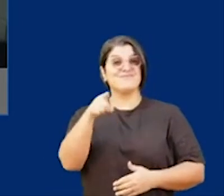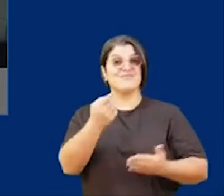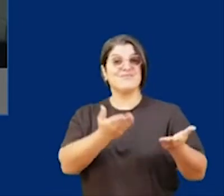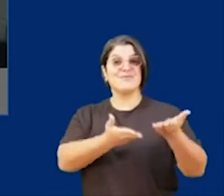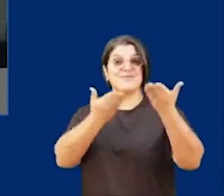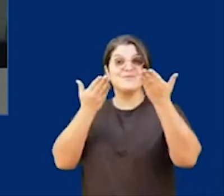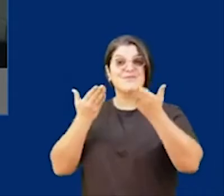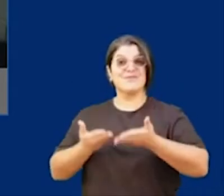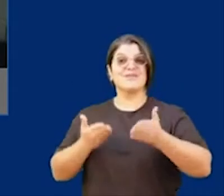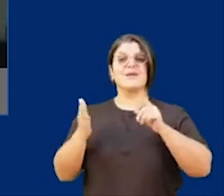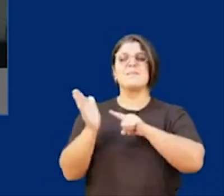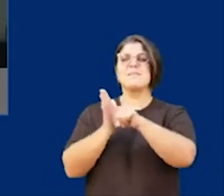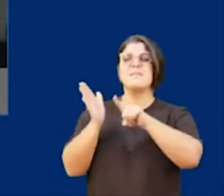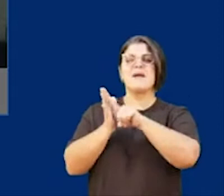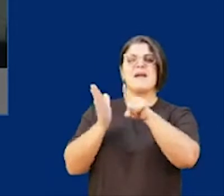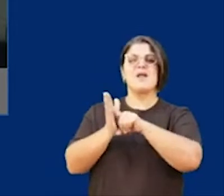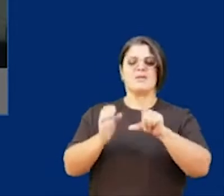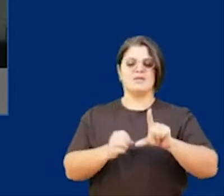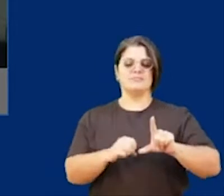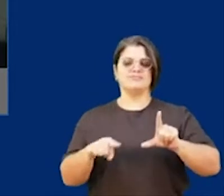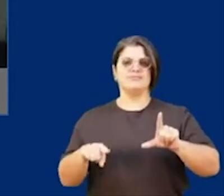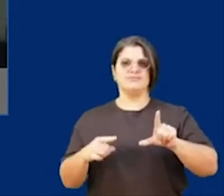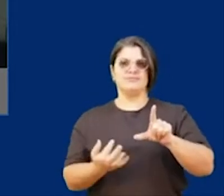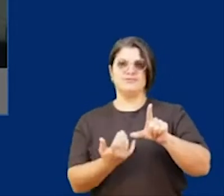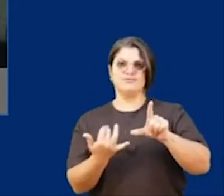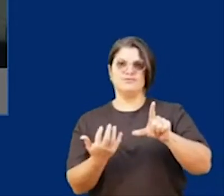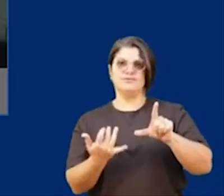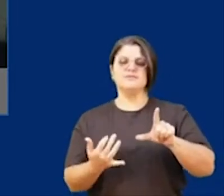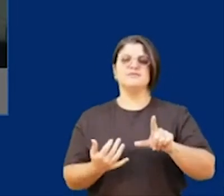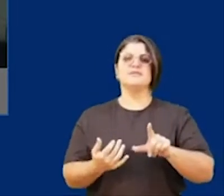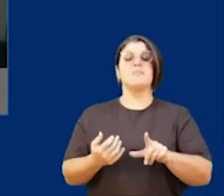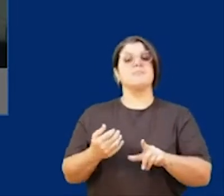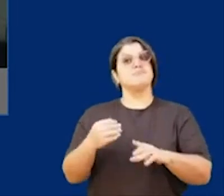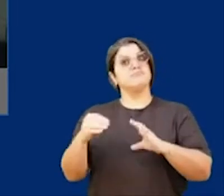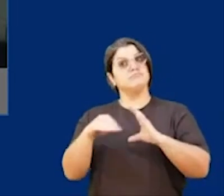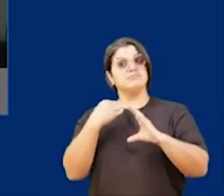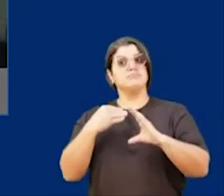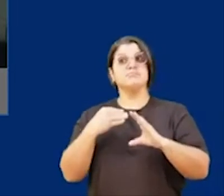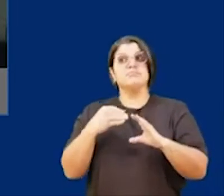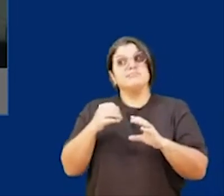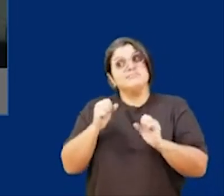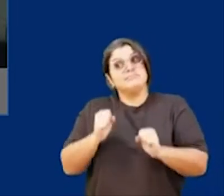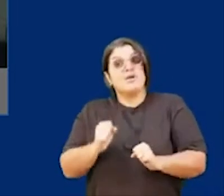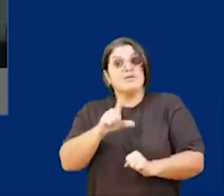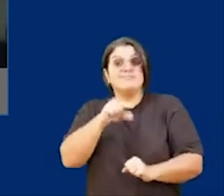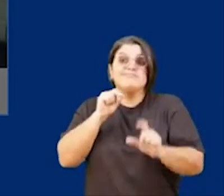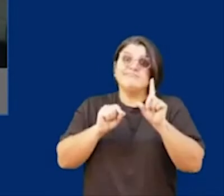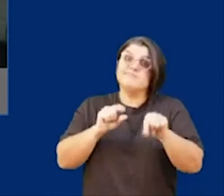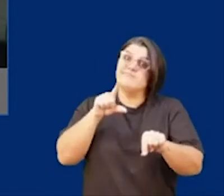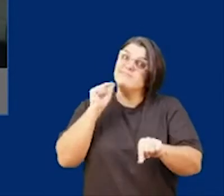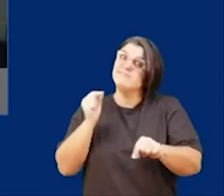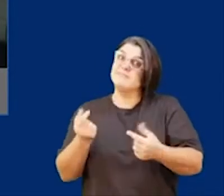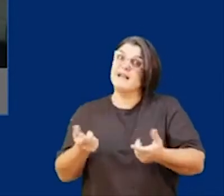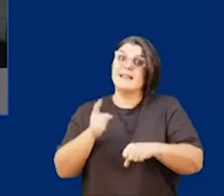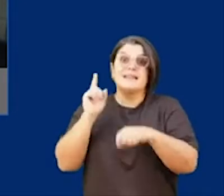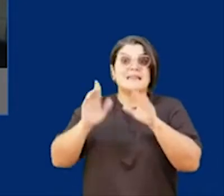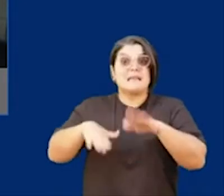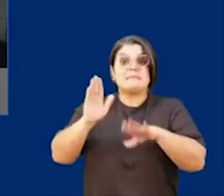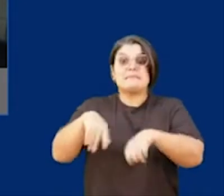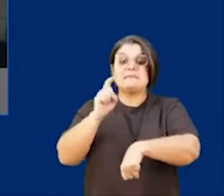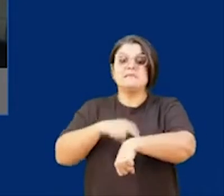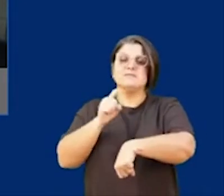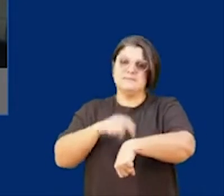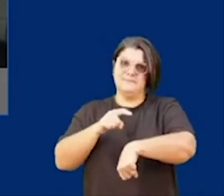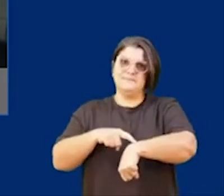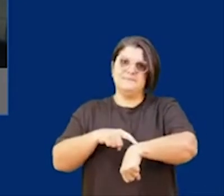suas perguntas através do chat e poderão ou não ser contempladas de acordo com a nossa disponibilidade de tempo.